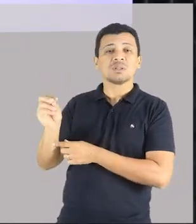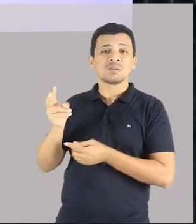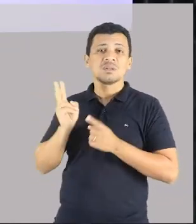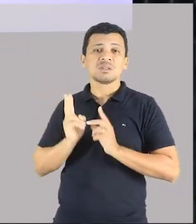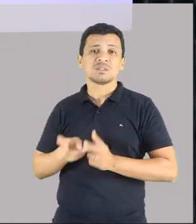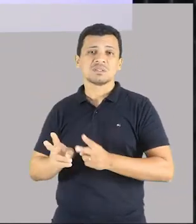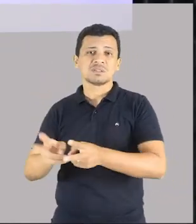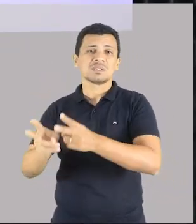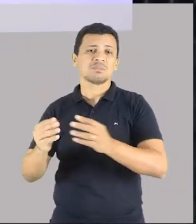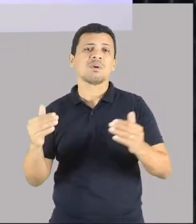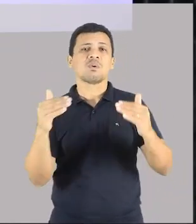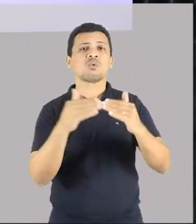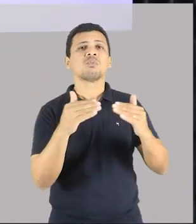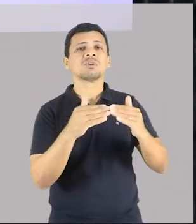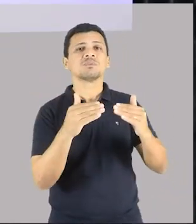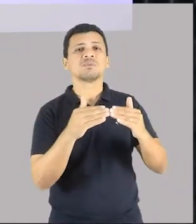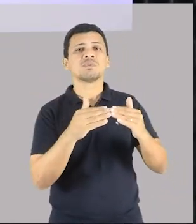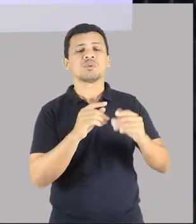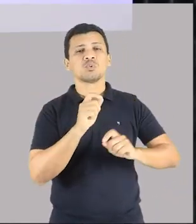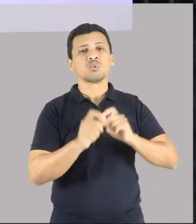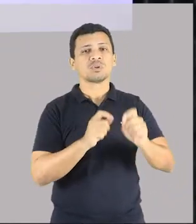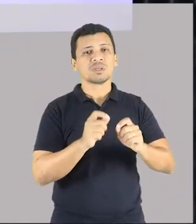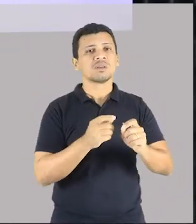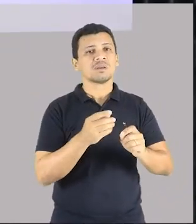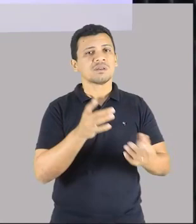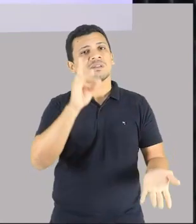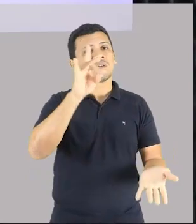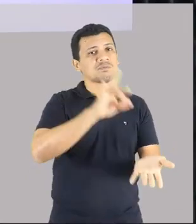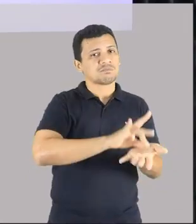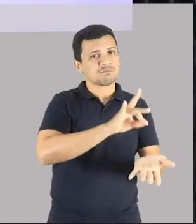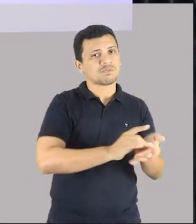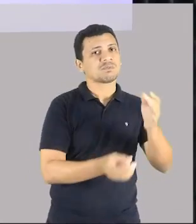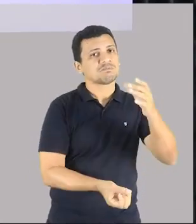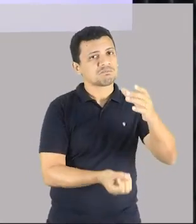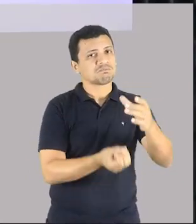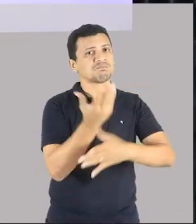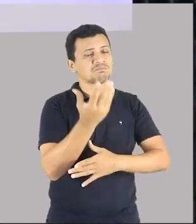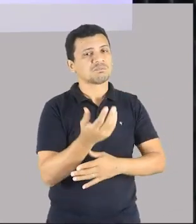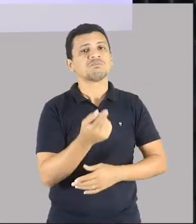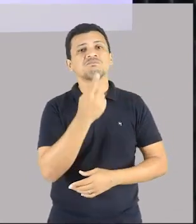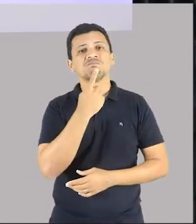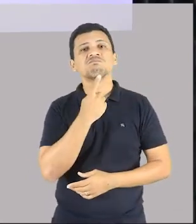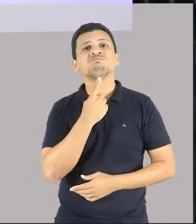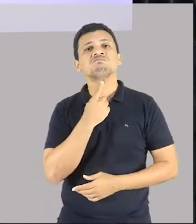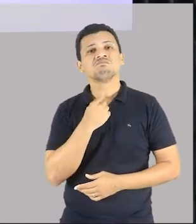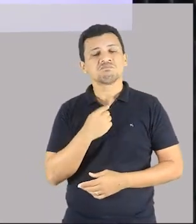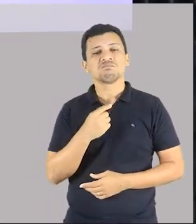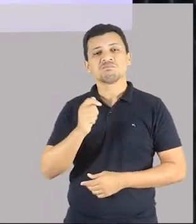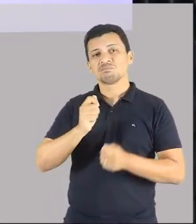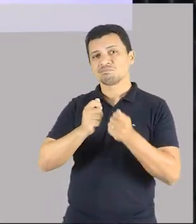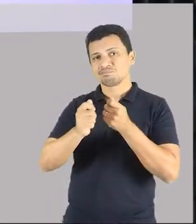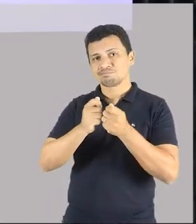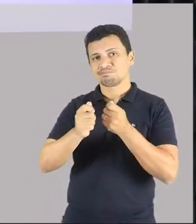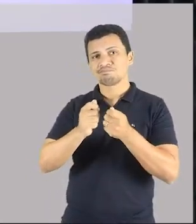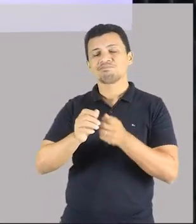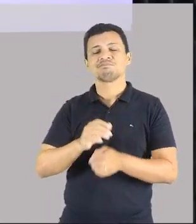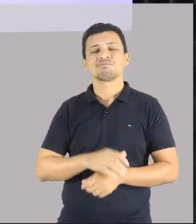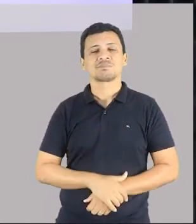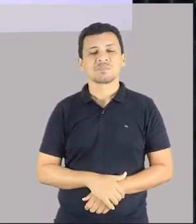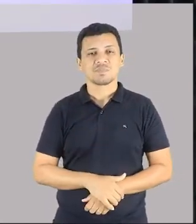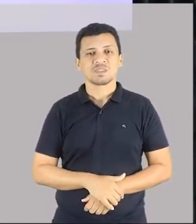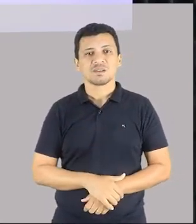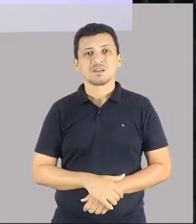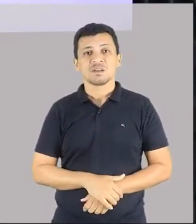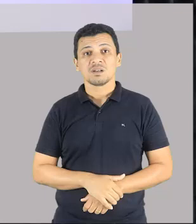sempre guardar compatibilidade com a situação de fato que gerou a manifestação de vontade da administração. Então, os